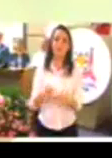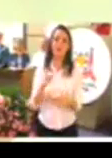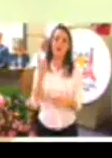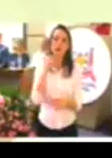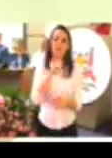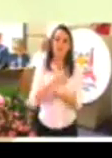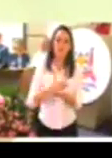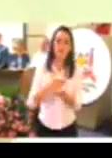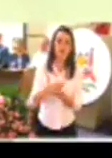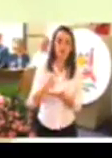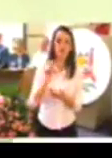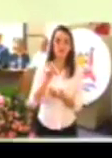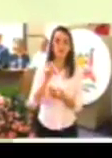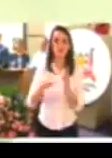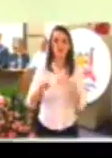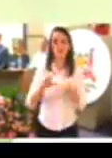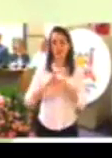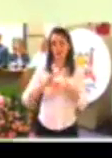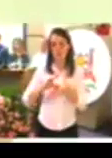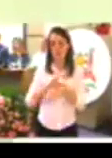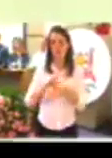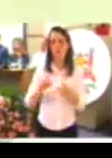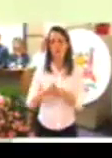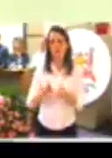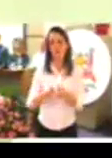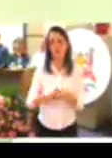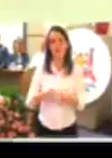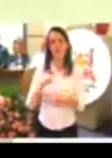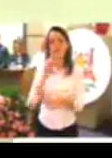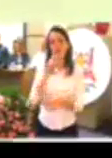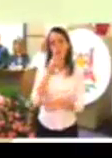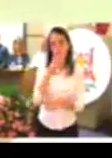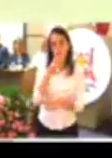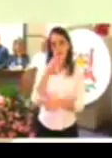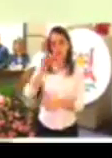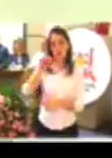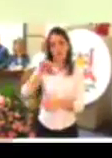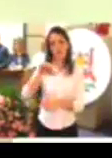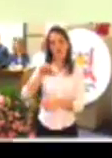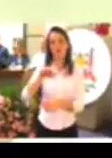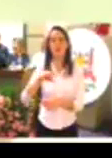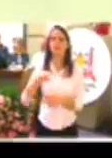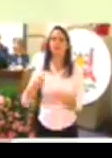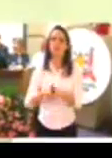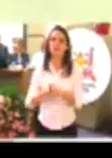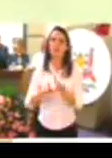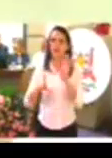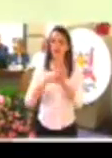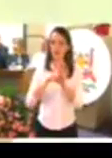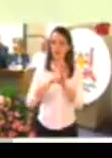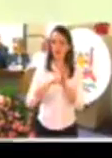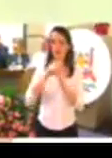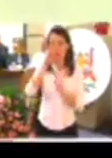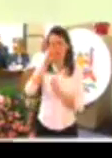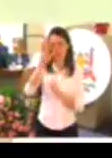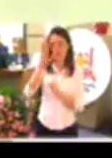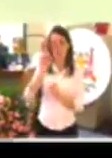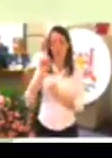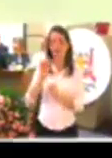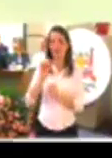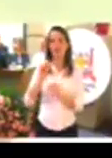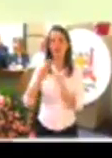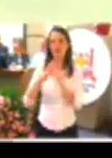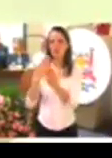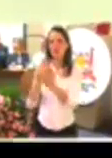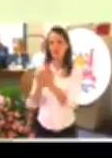que nasceu a prerrogativa constitucional, através do artigo 39 da Carta Magna, que prevê a criação